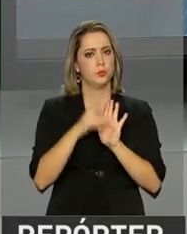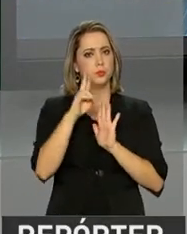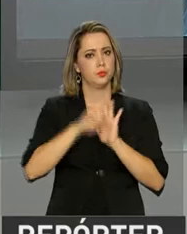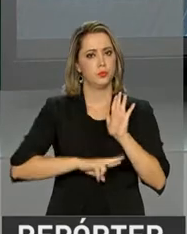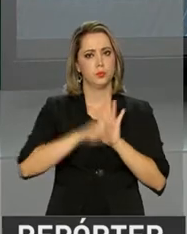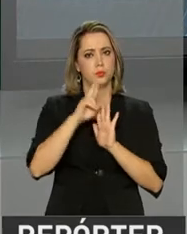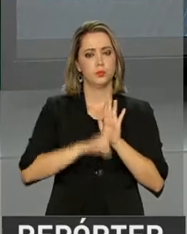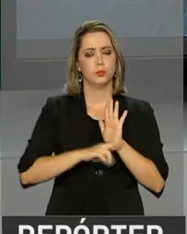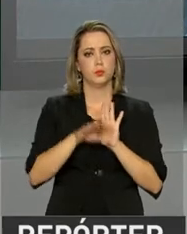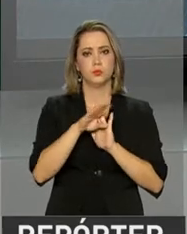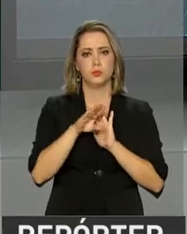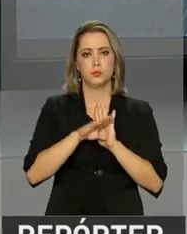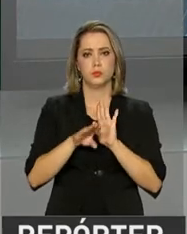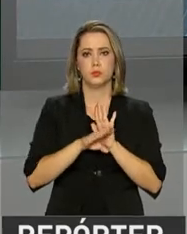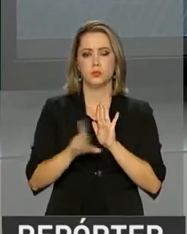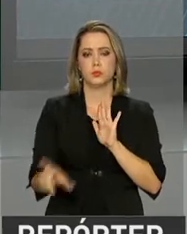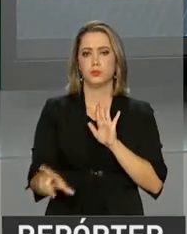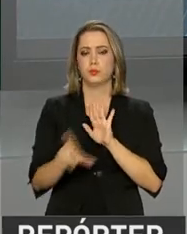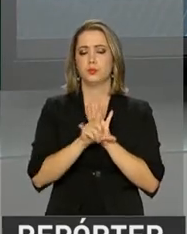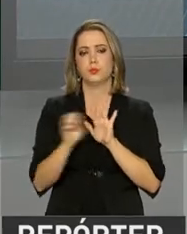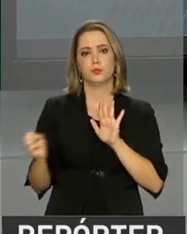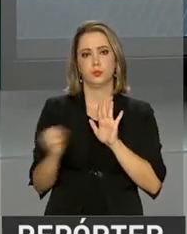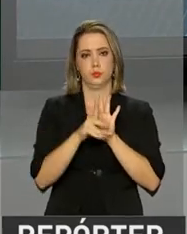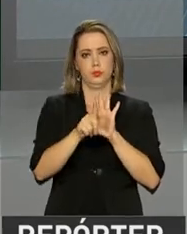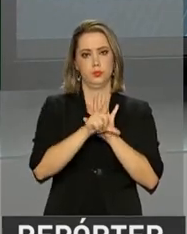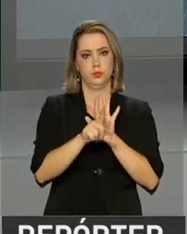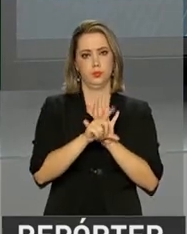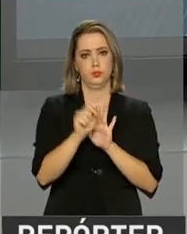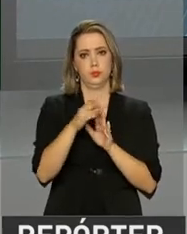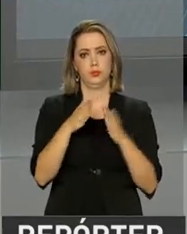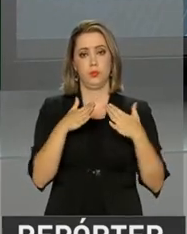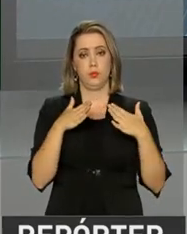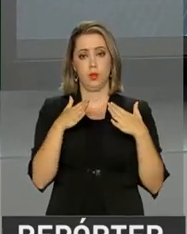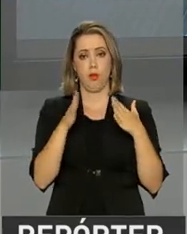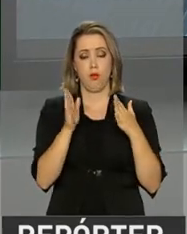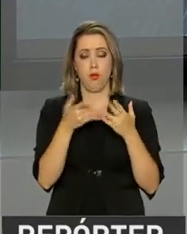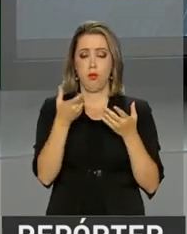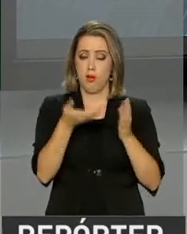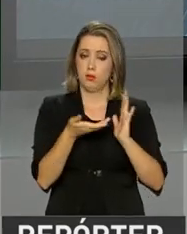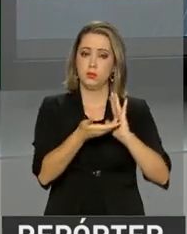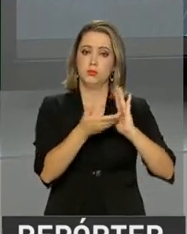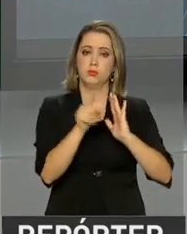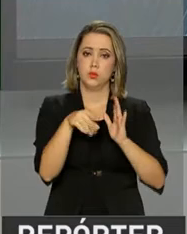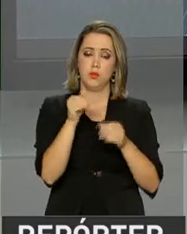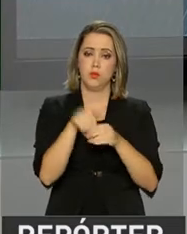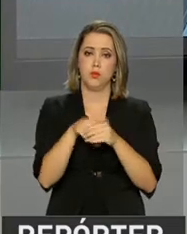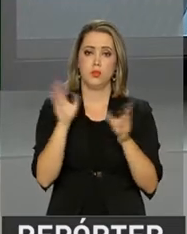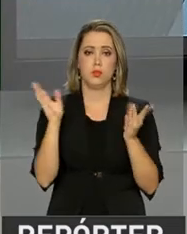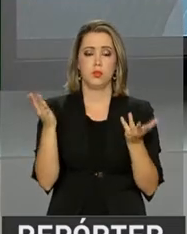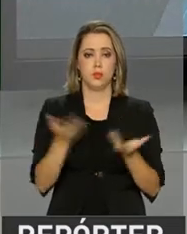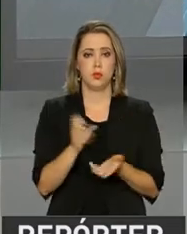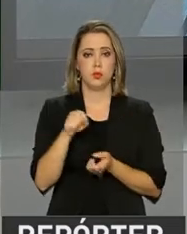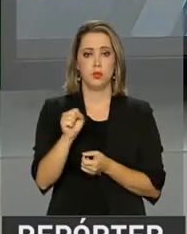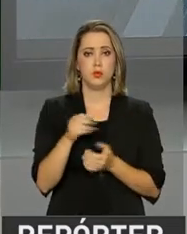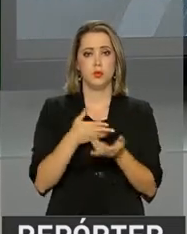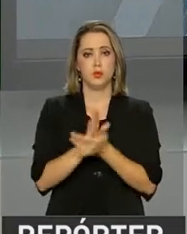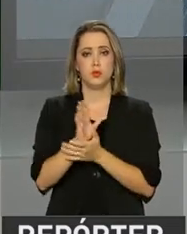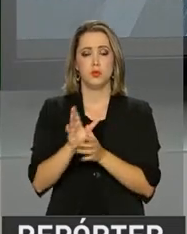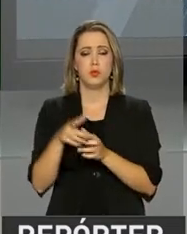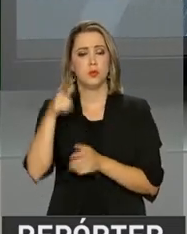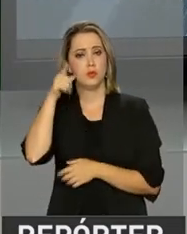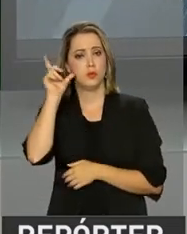do projeto de modernização das leis trabalhistas a casa deve votar ainda hoje a proposta aprovada ontem na comissão